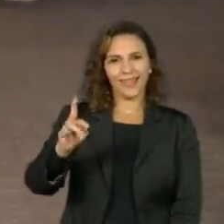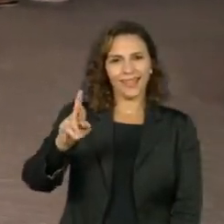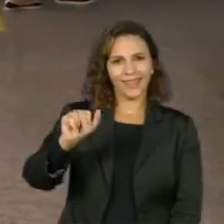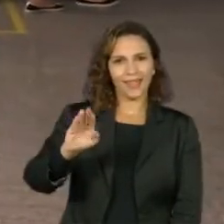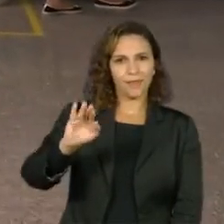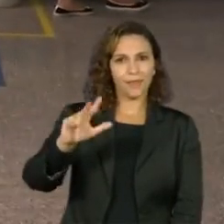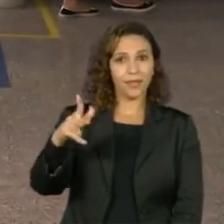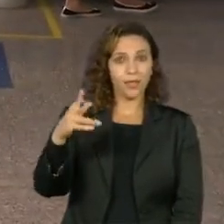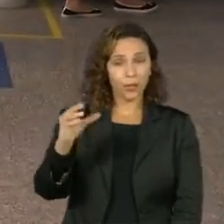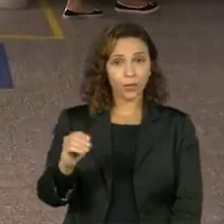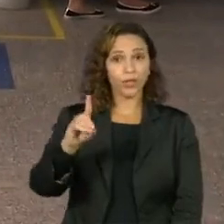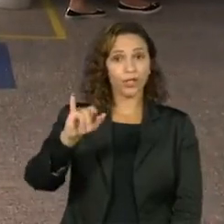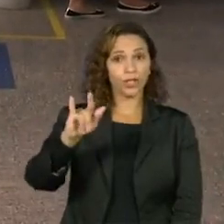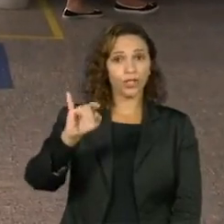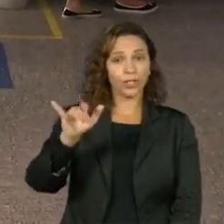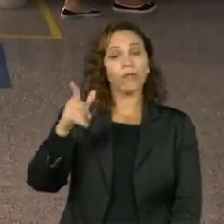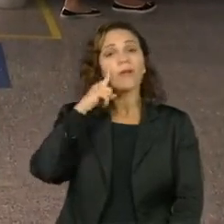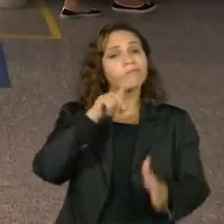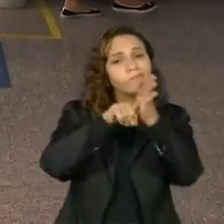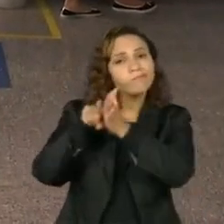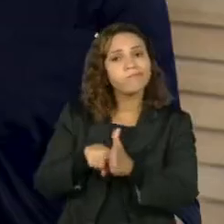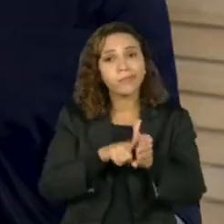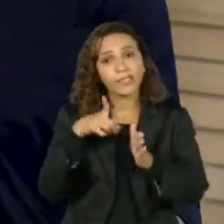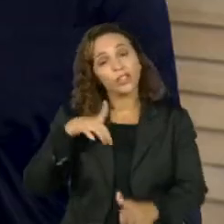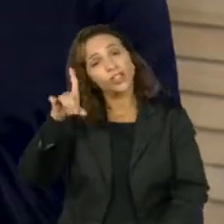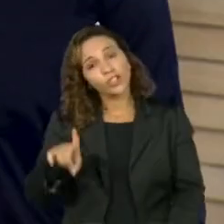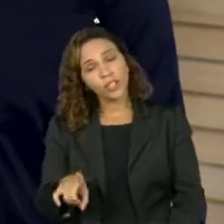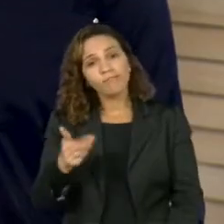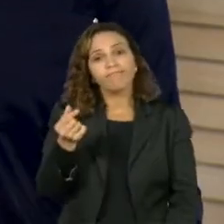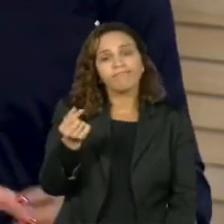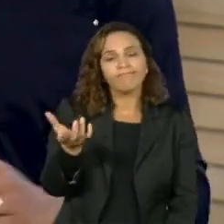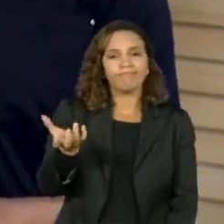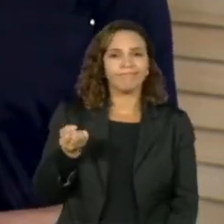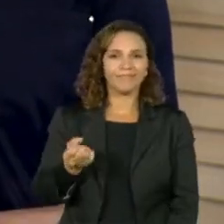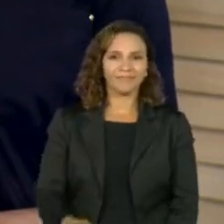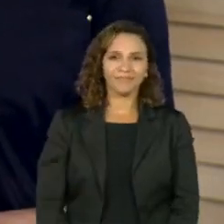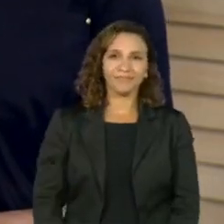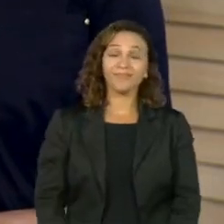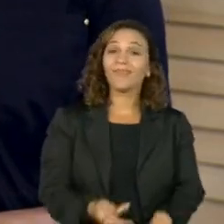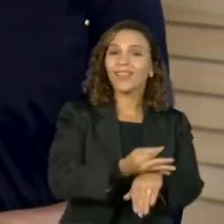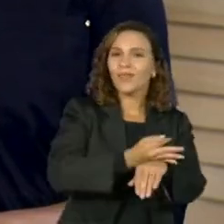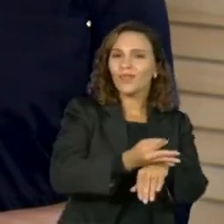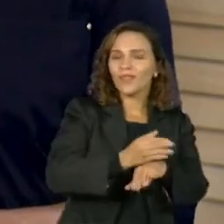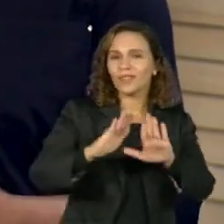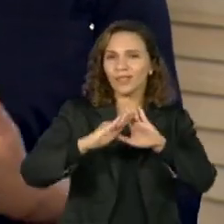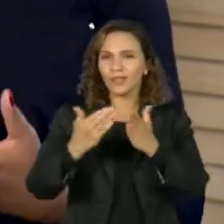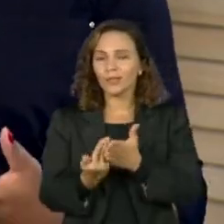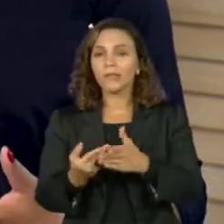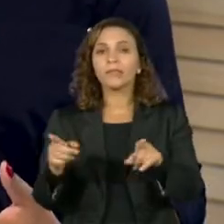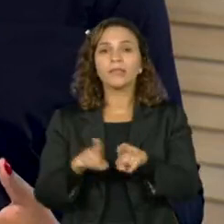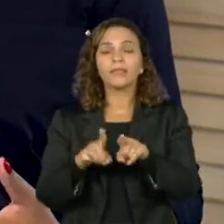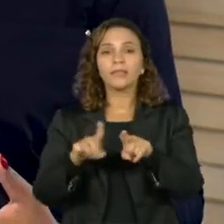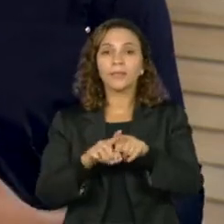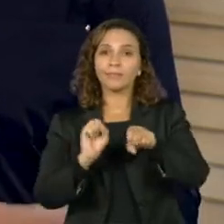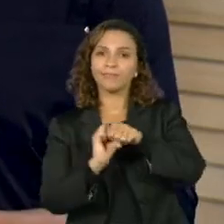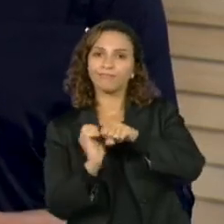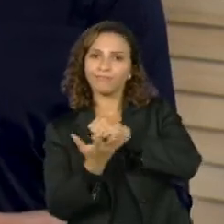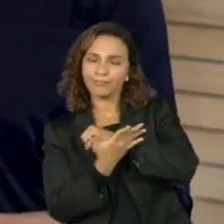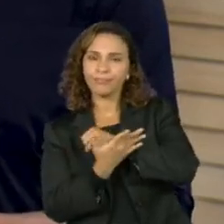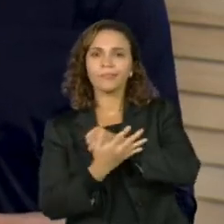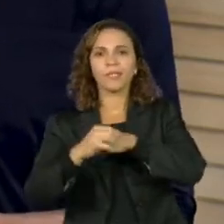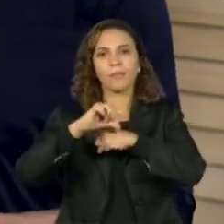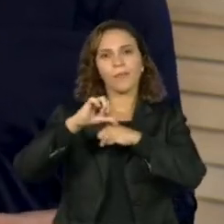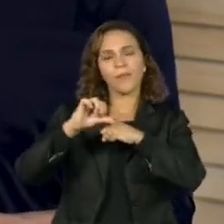direito ao PIS/PASEP e o valor a receber. As férias escolares e o aparecimento da variante Ômicron